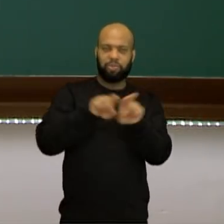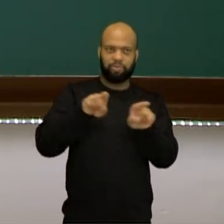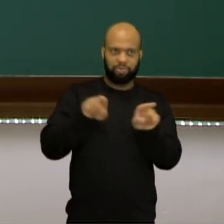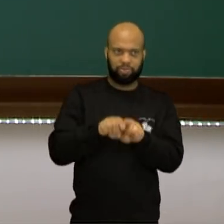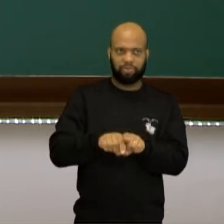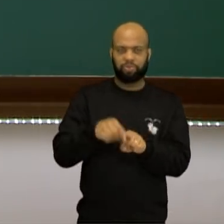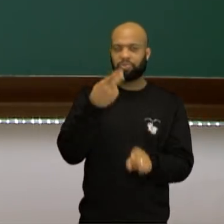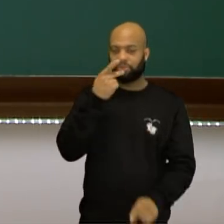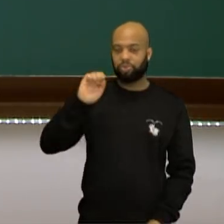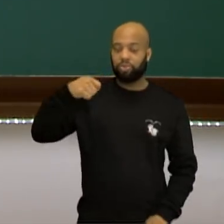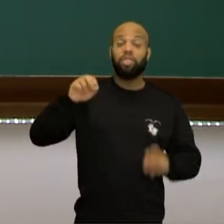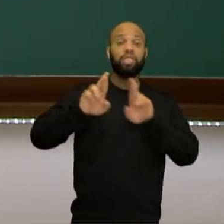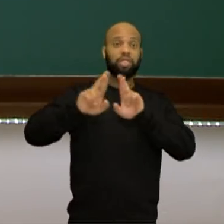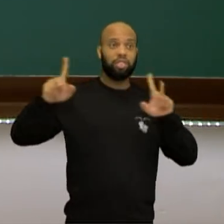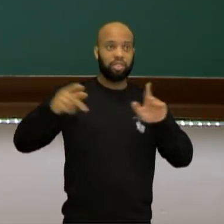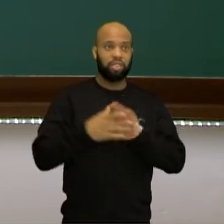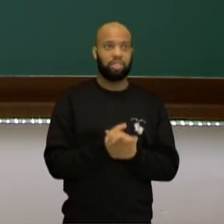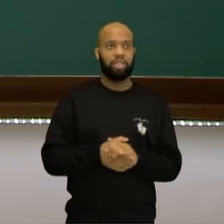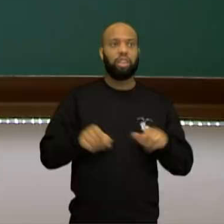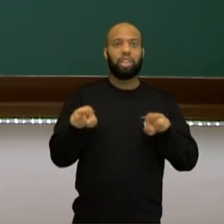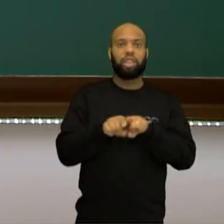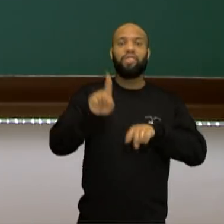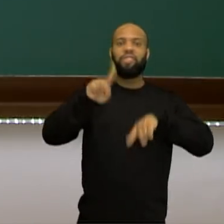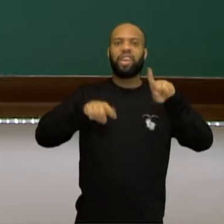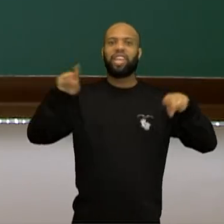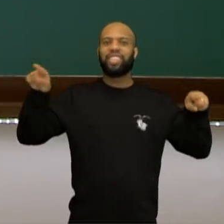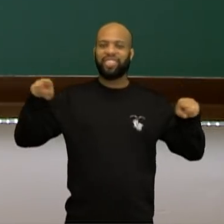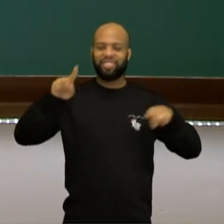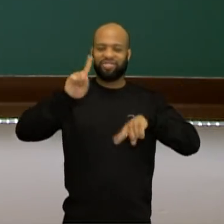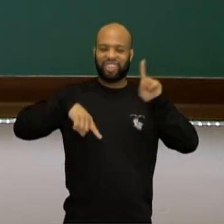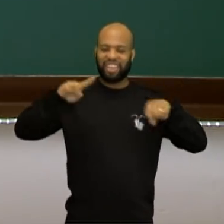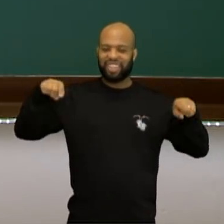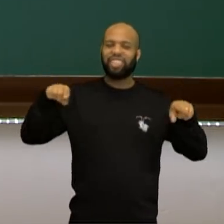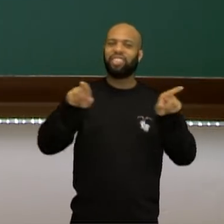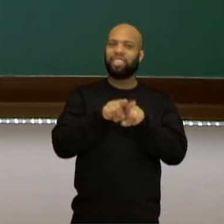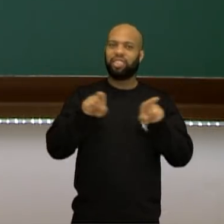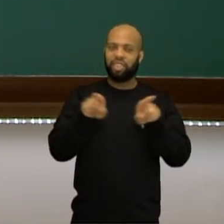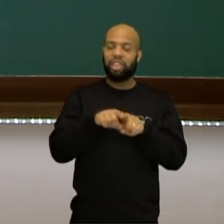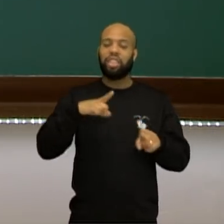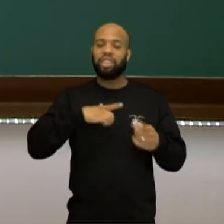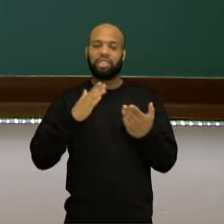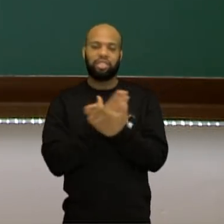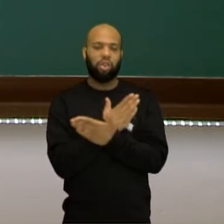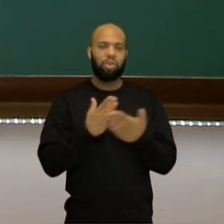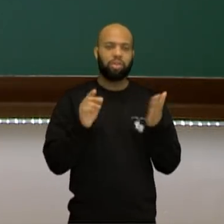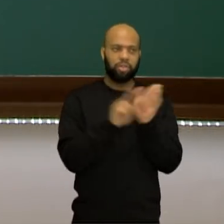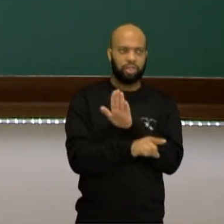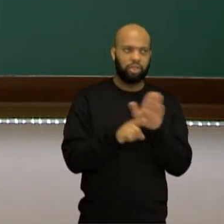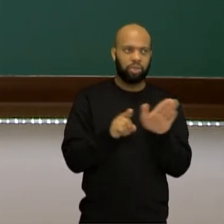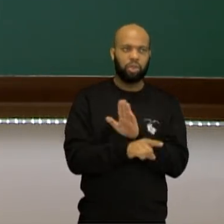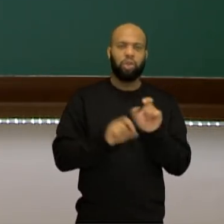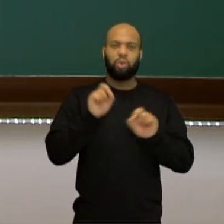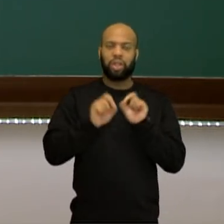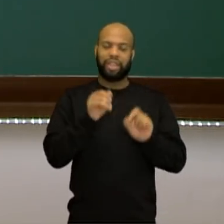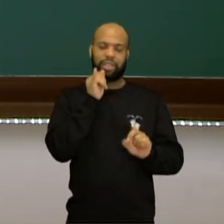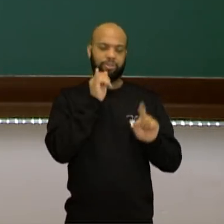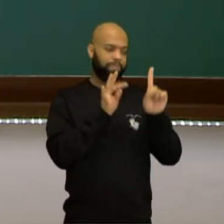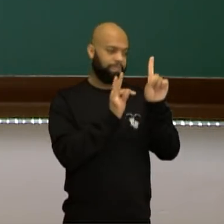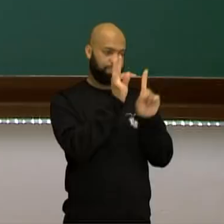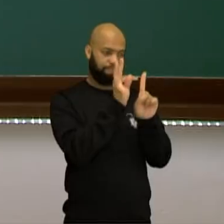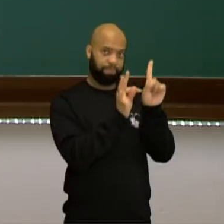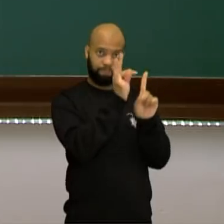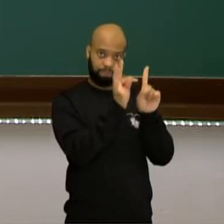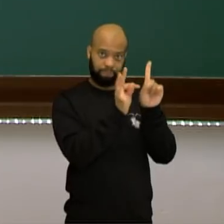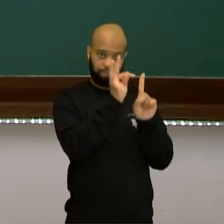fala de diferença. Qual foi a variação? Exercícios que já foram trabalhados, variação de temperatura, né? Foram